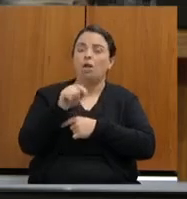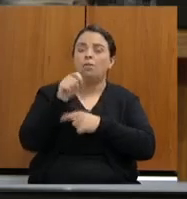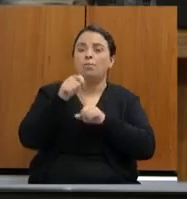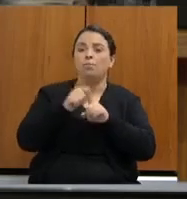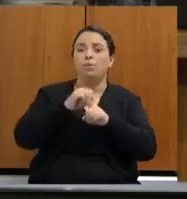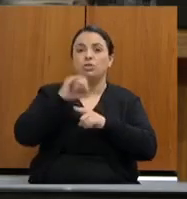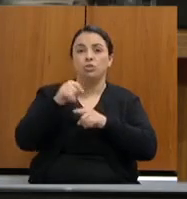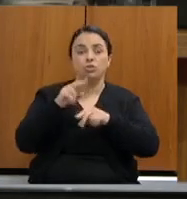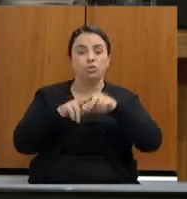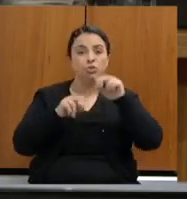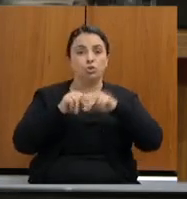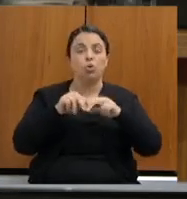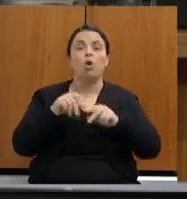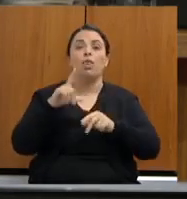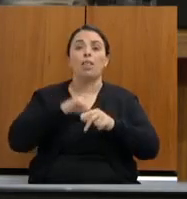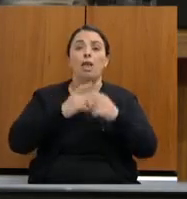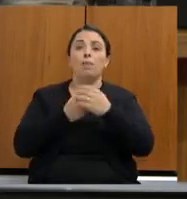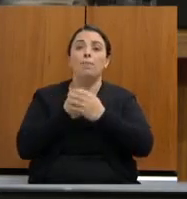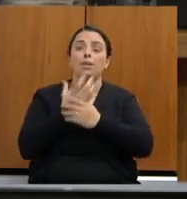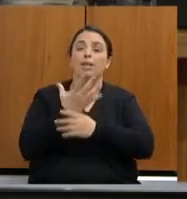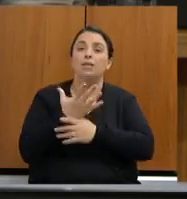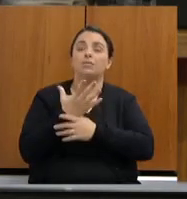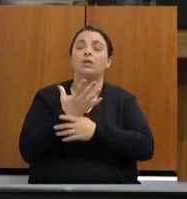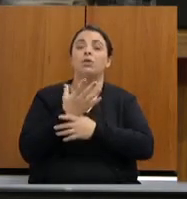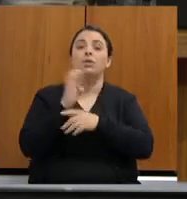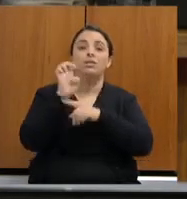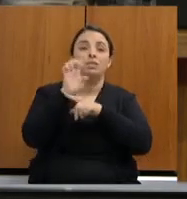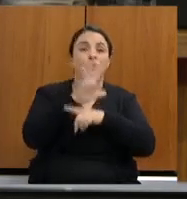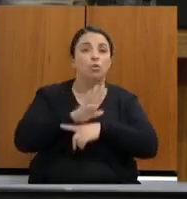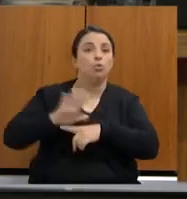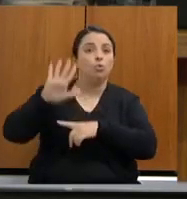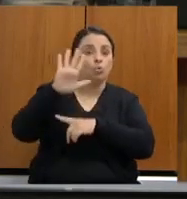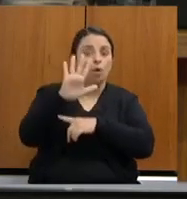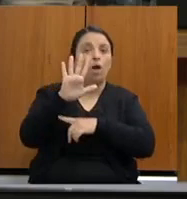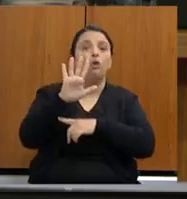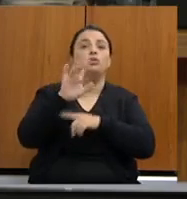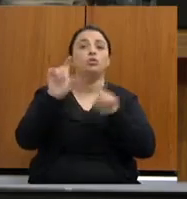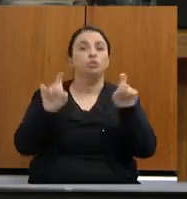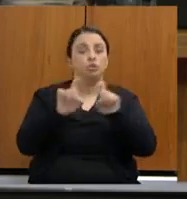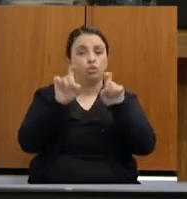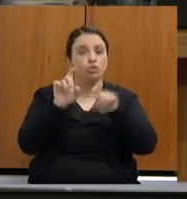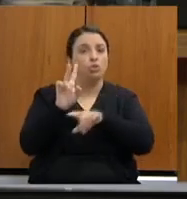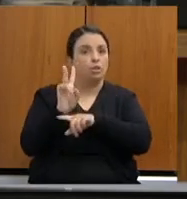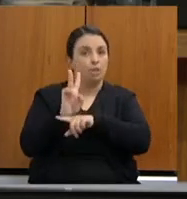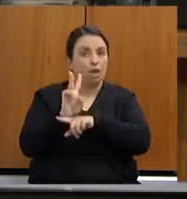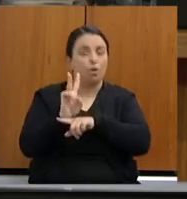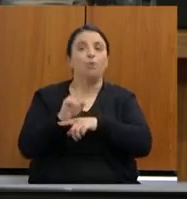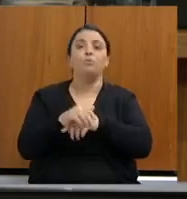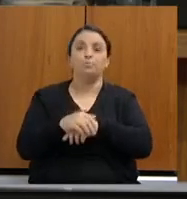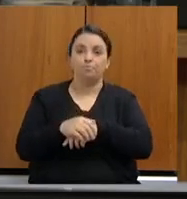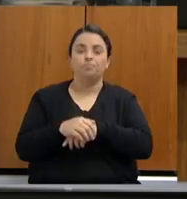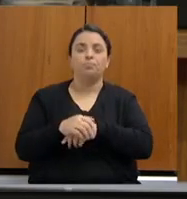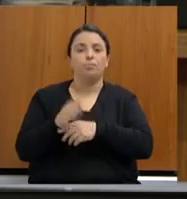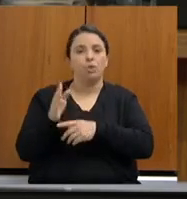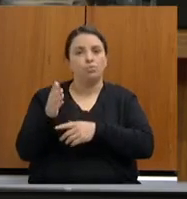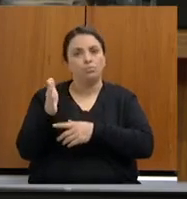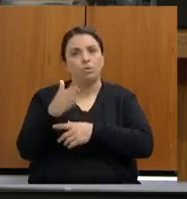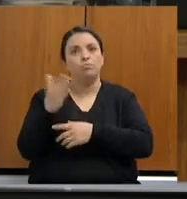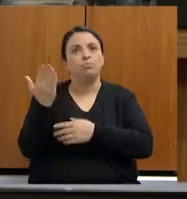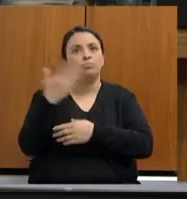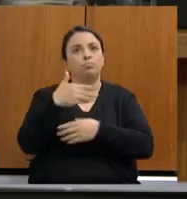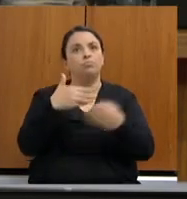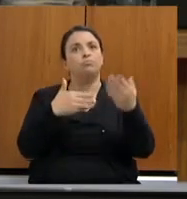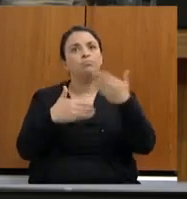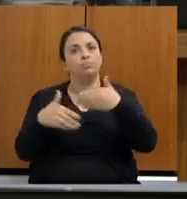da central Estadual do plantão digital pode passar por favor pode ainda